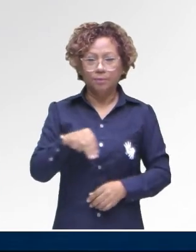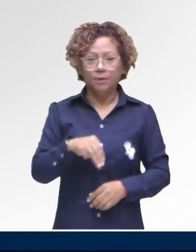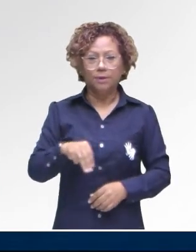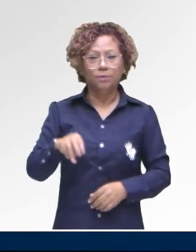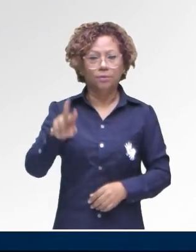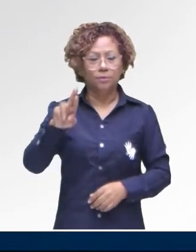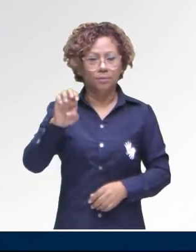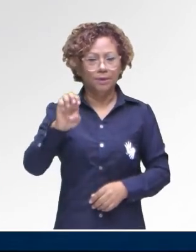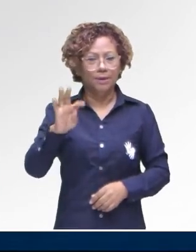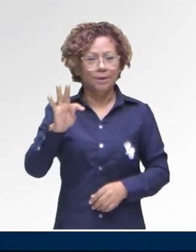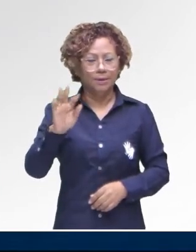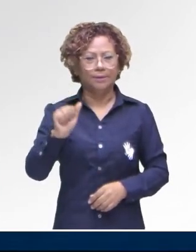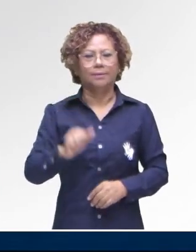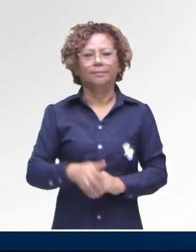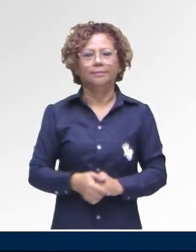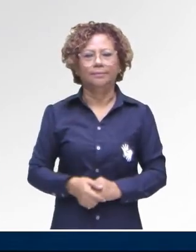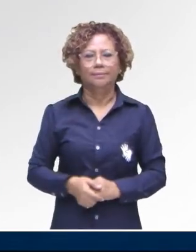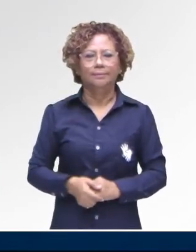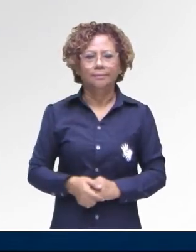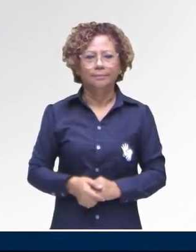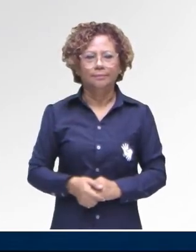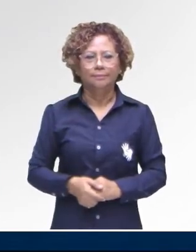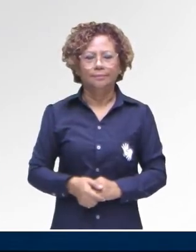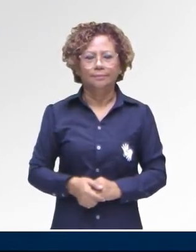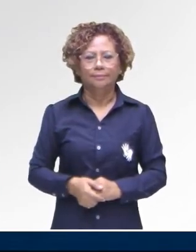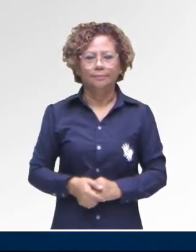Vou colocar aqui, ó.